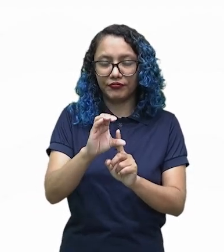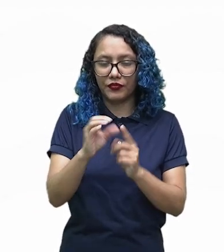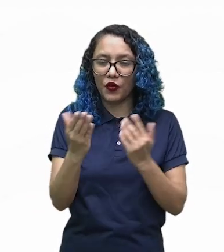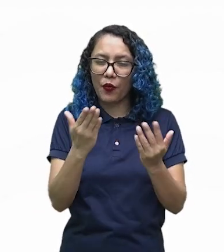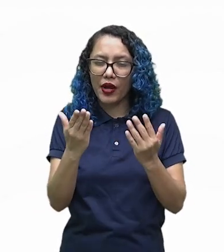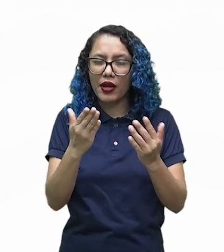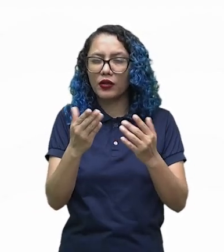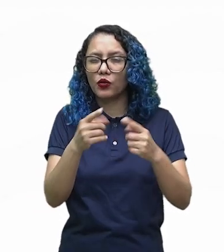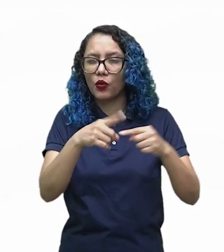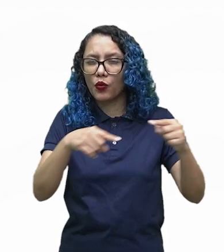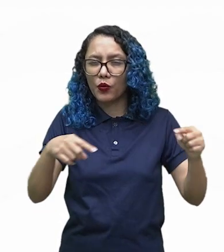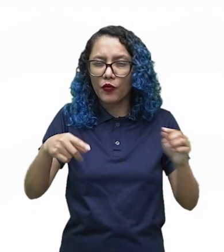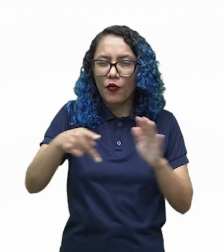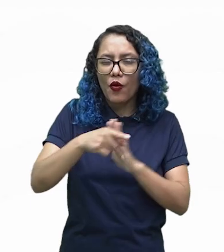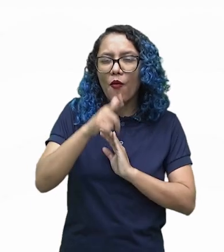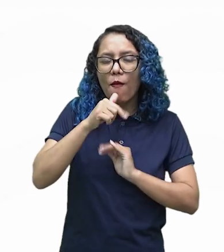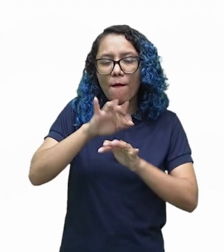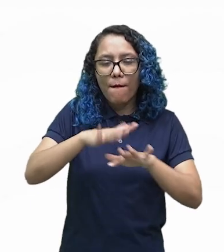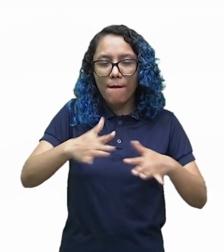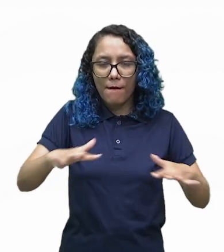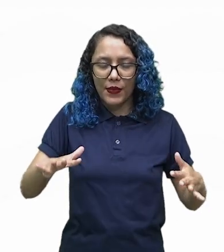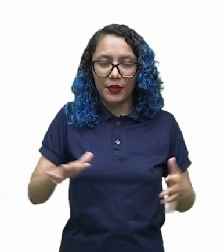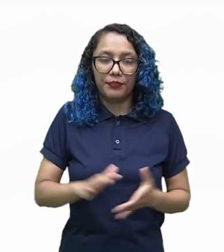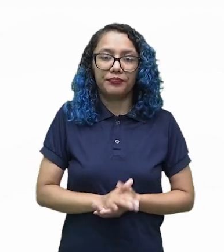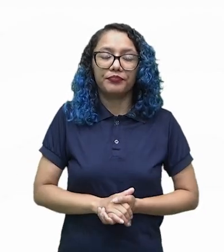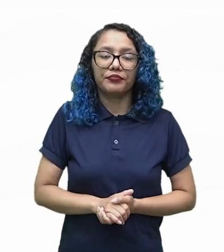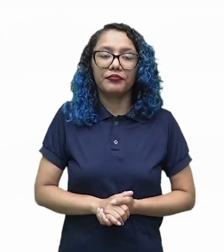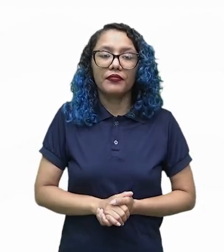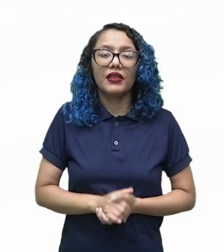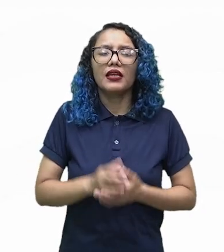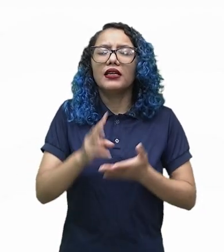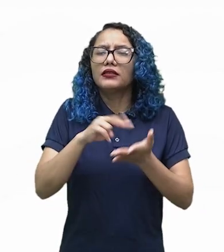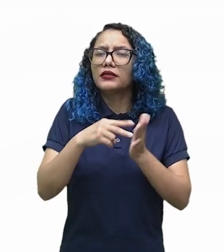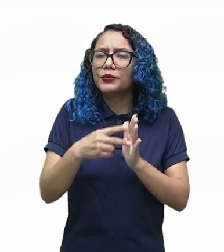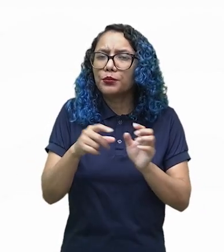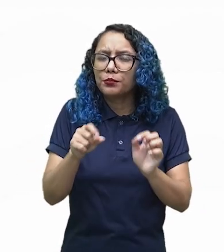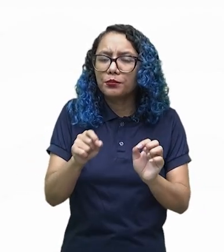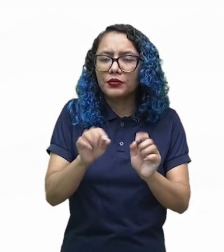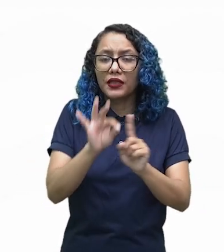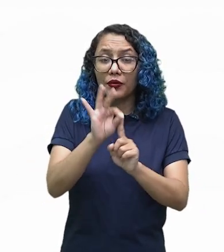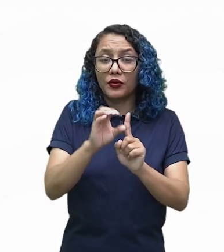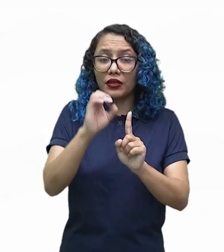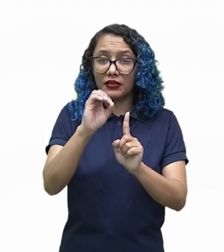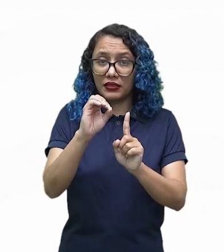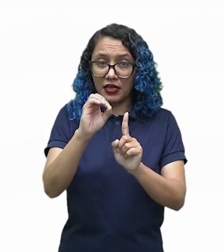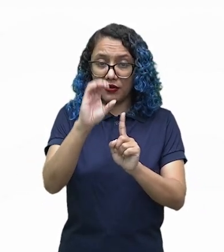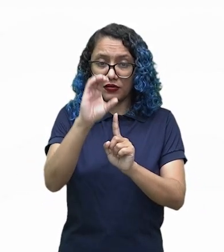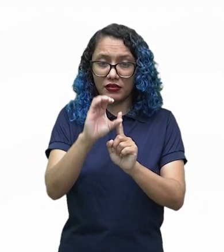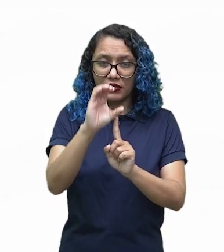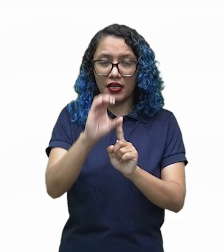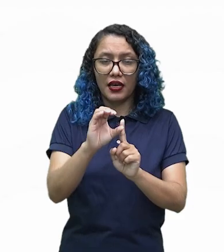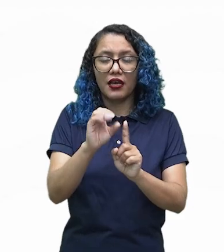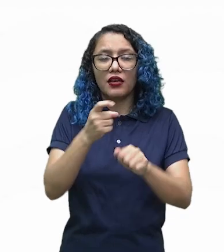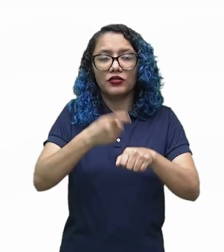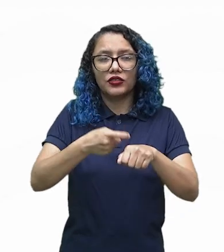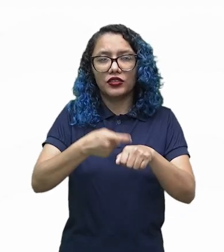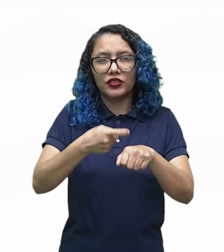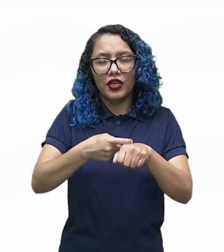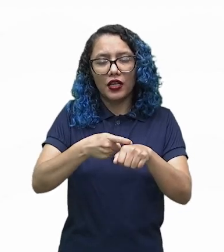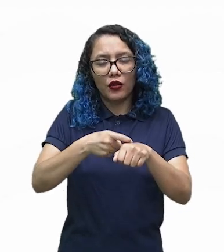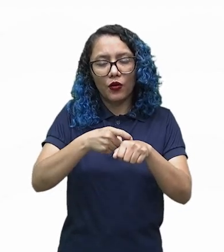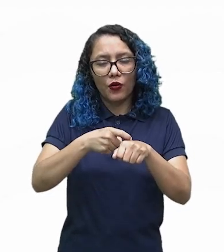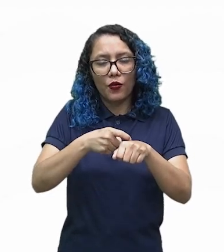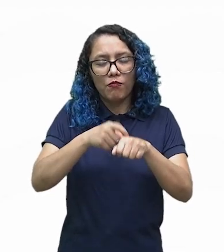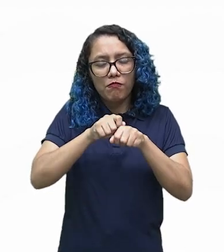mar, tá? Isso significa que a 0 graus Celsius, o gelo começa a se